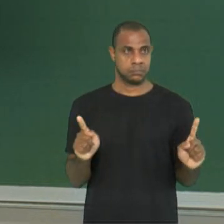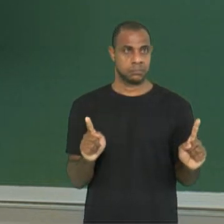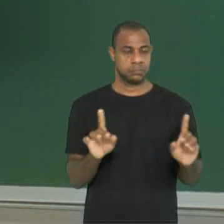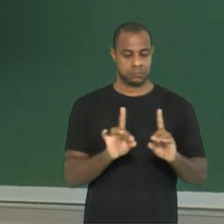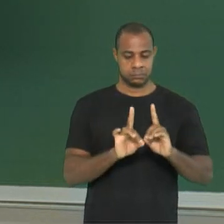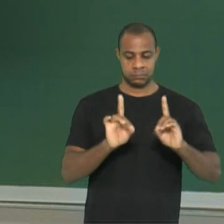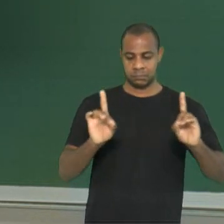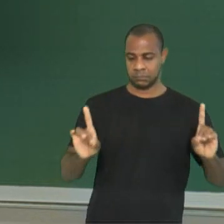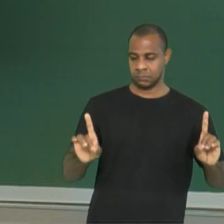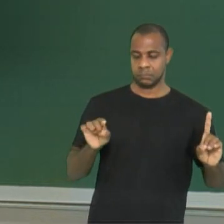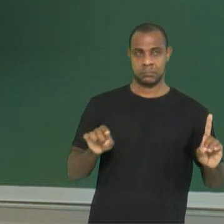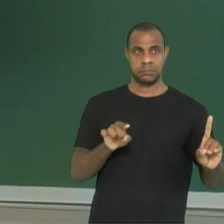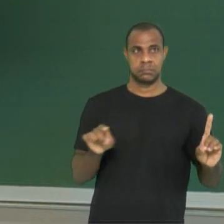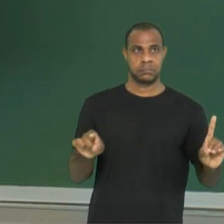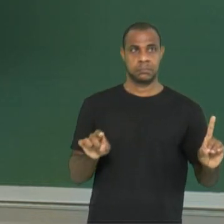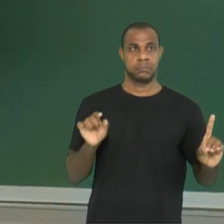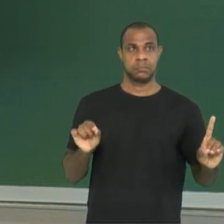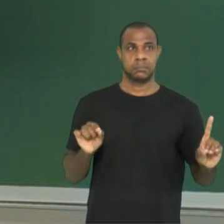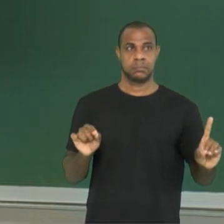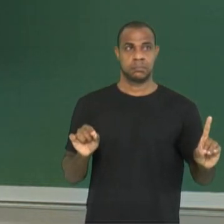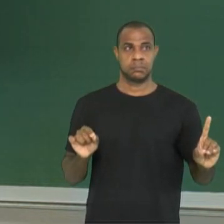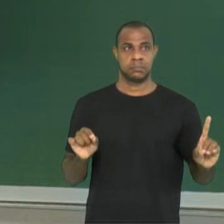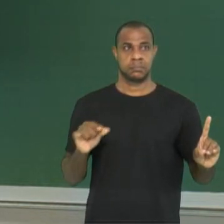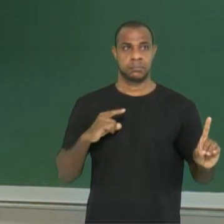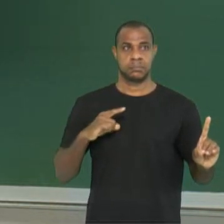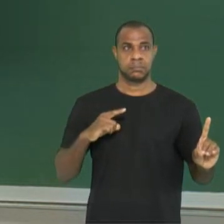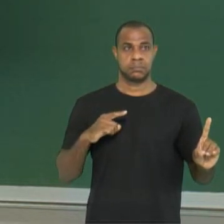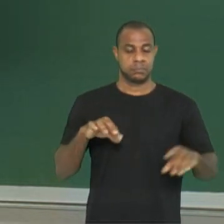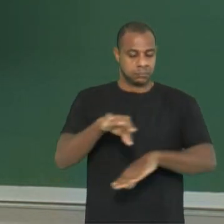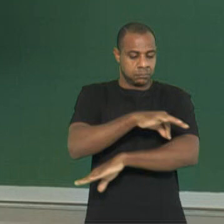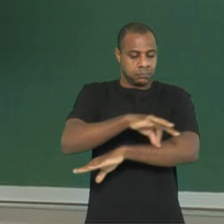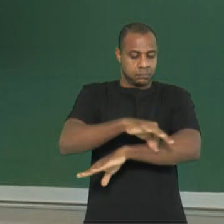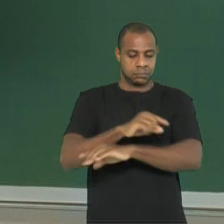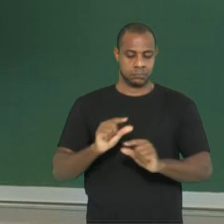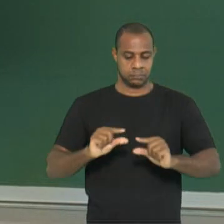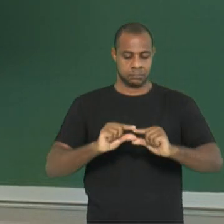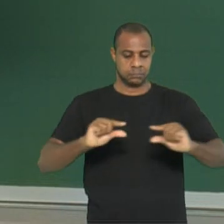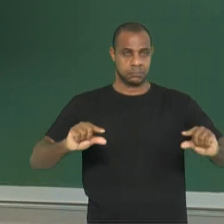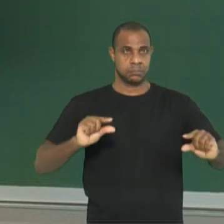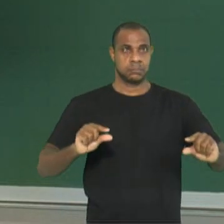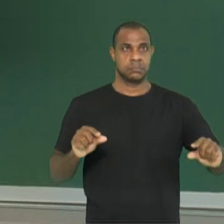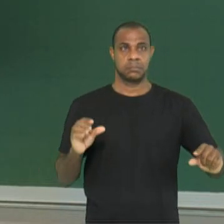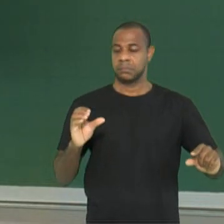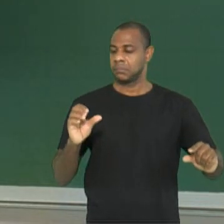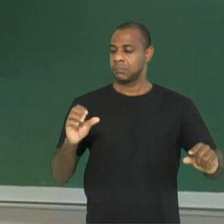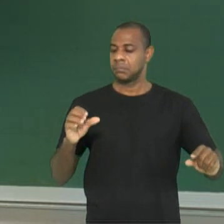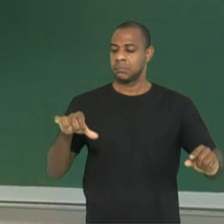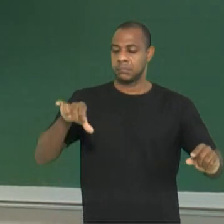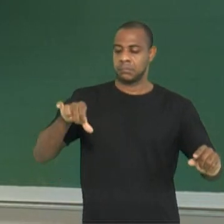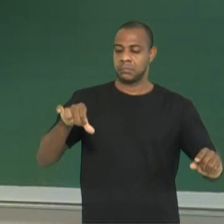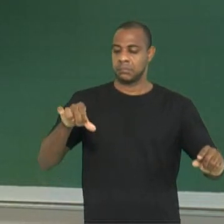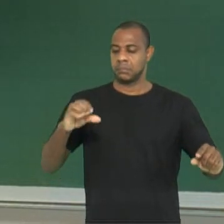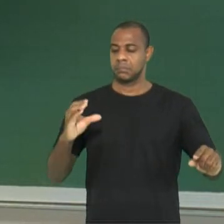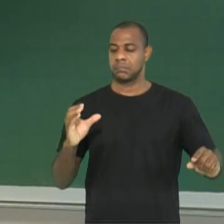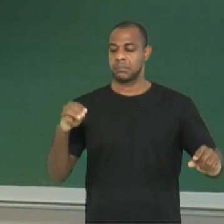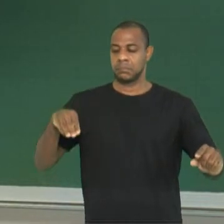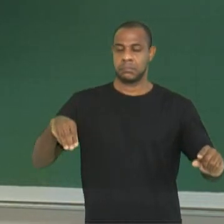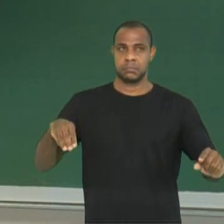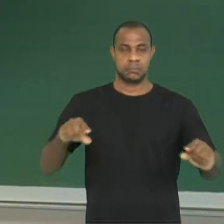duas localidades no mapa, quando foi medido com a régua, correspondem a 9 centímetros no